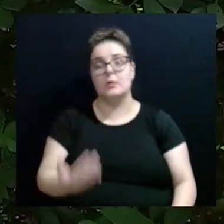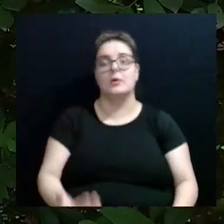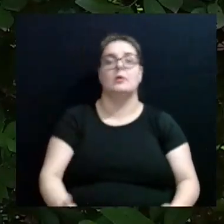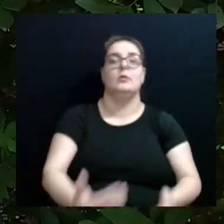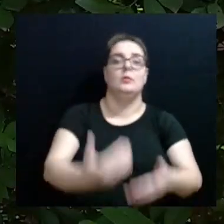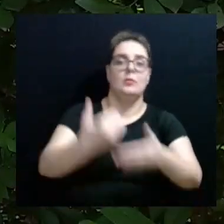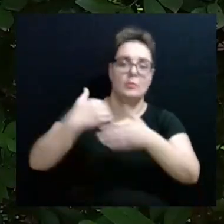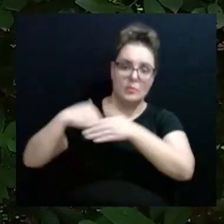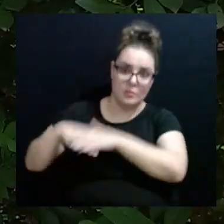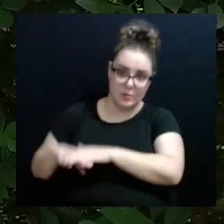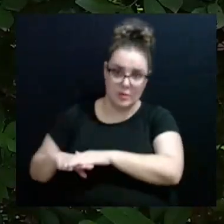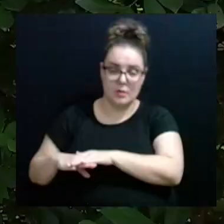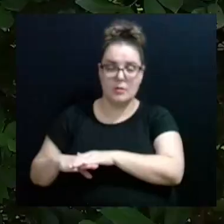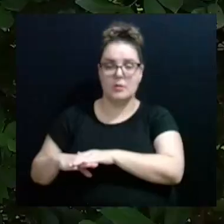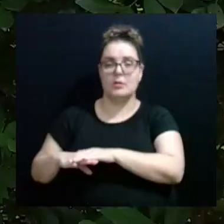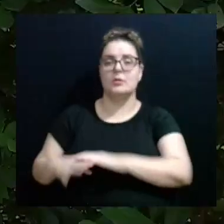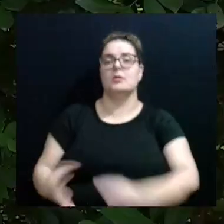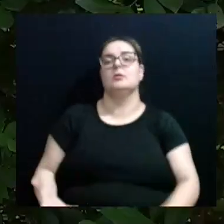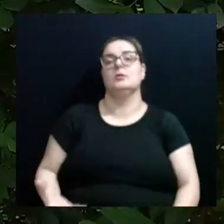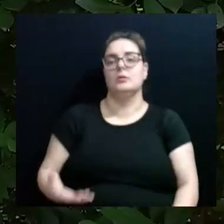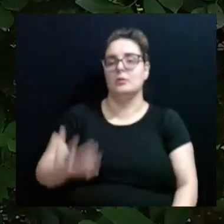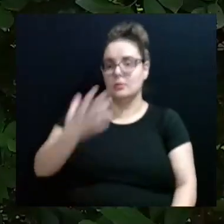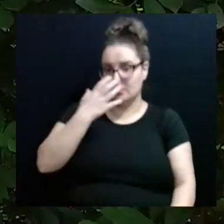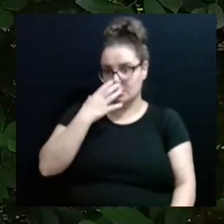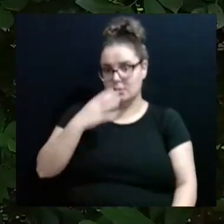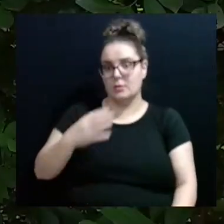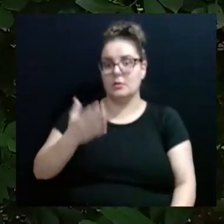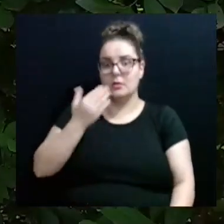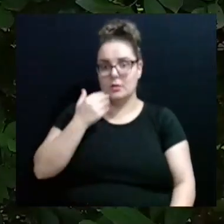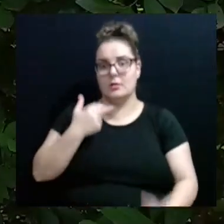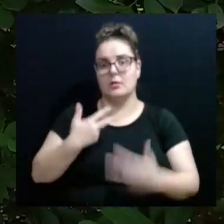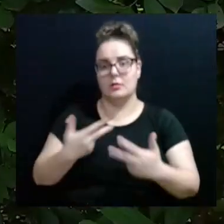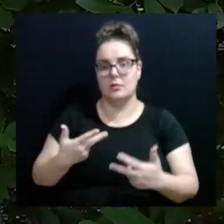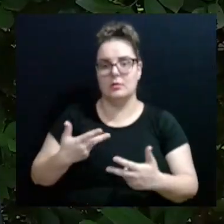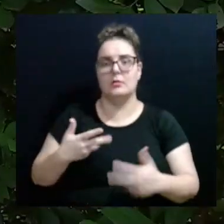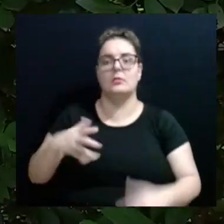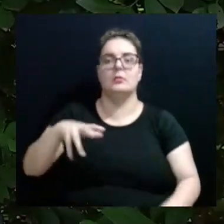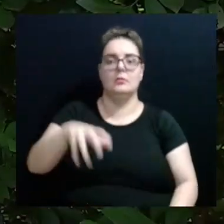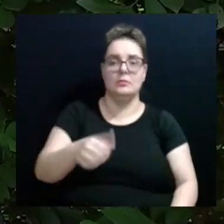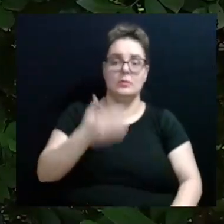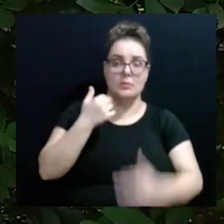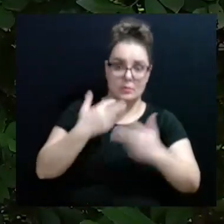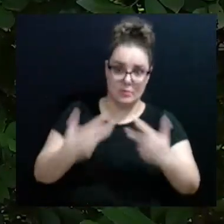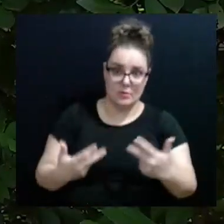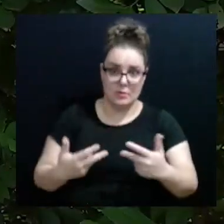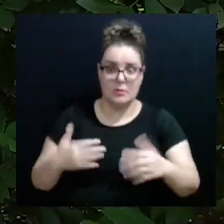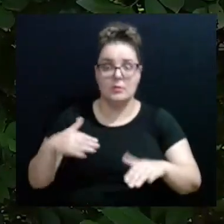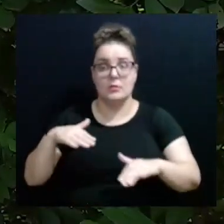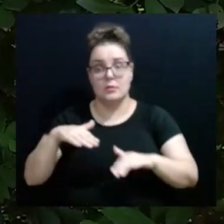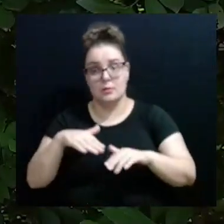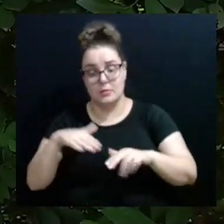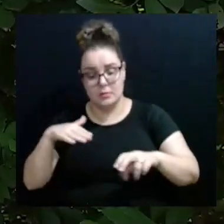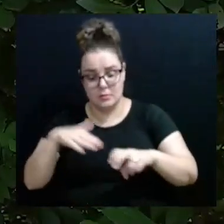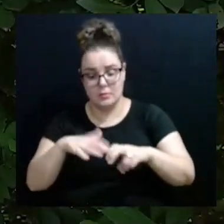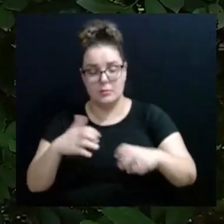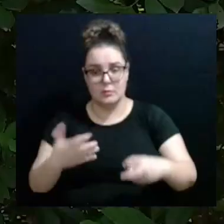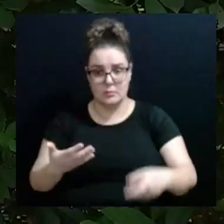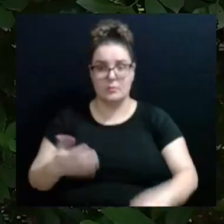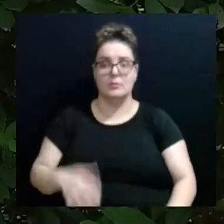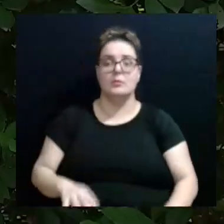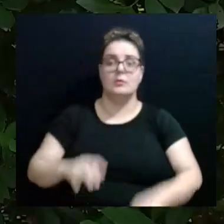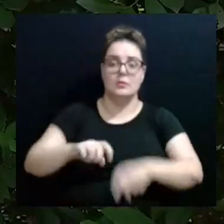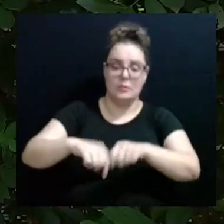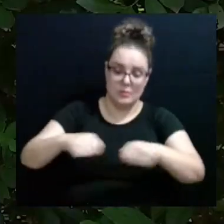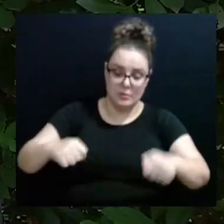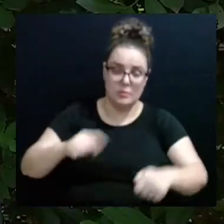de gato e cachorro, para não correr o risco desses animais irem buscar esse tipo de alimento e sofrerem acidentes. Fechar bem os lixos, porque às vezes eles vão buscar